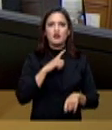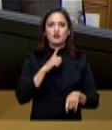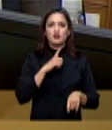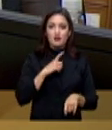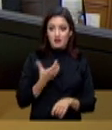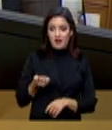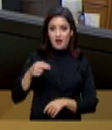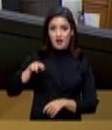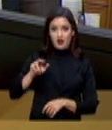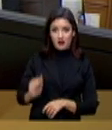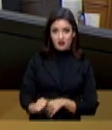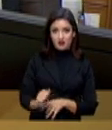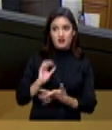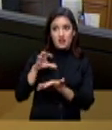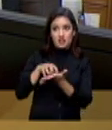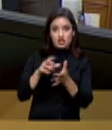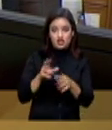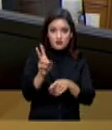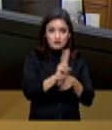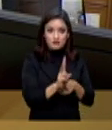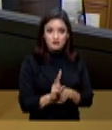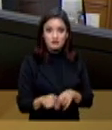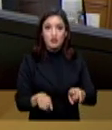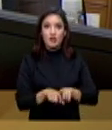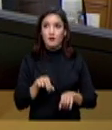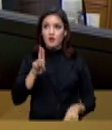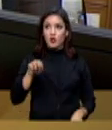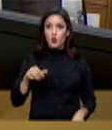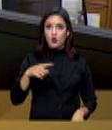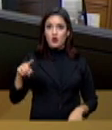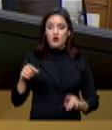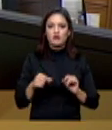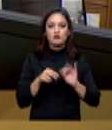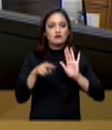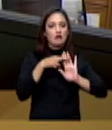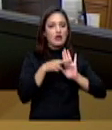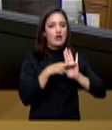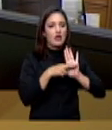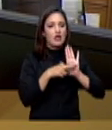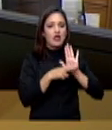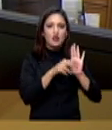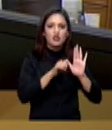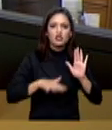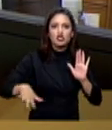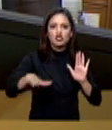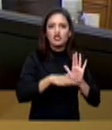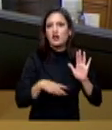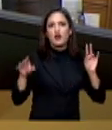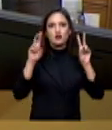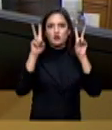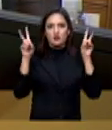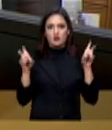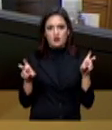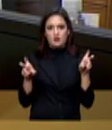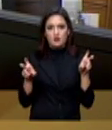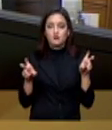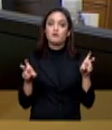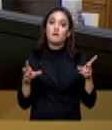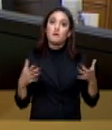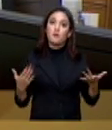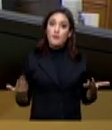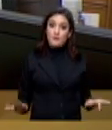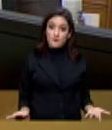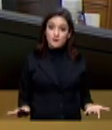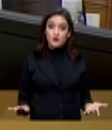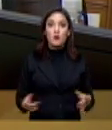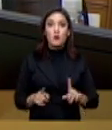reguladora Ana e da União expedirem diretrizes normativas e gerais sobre o tema a